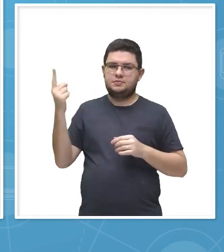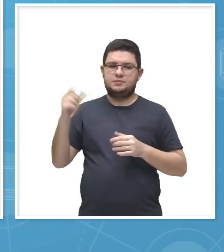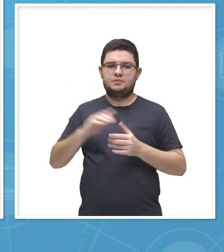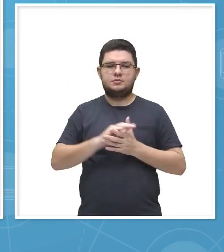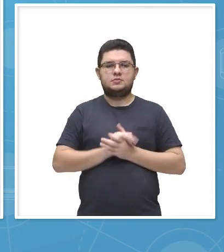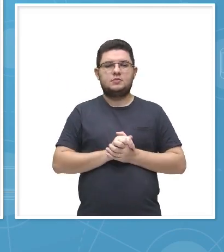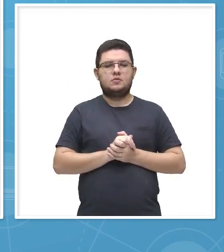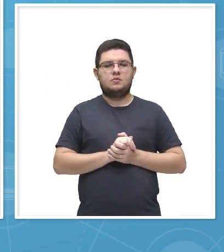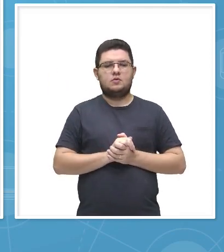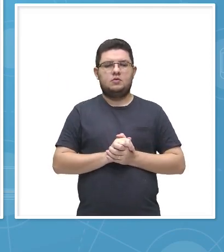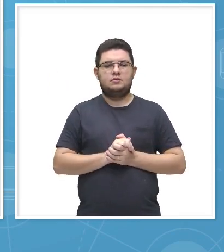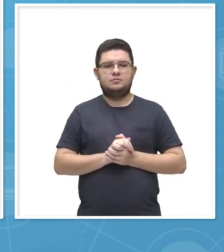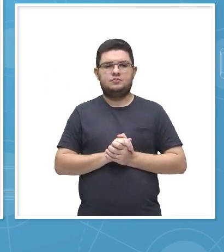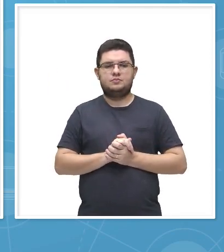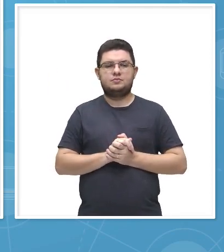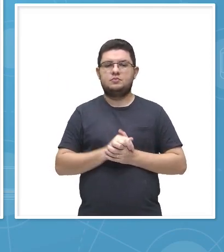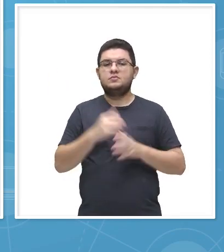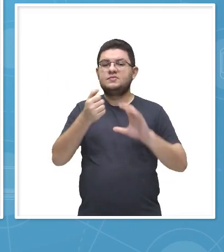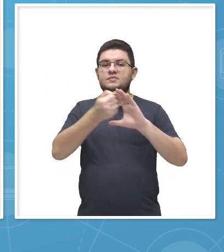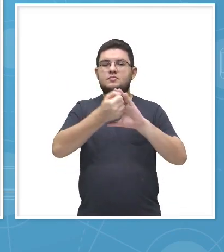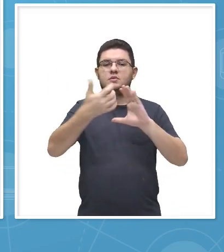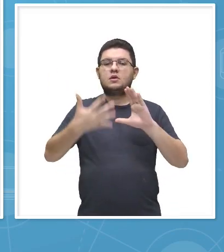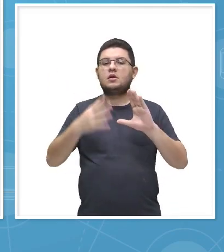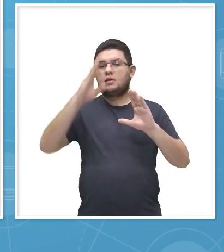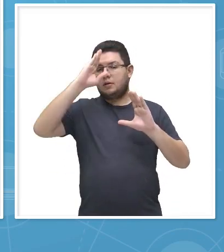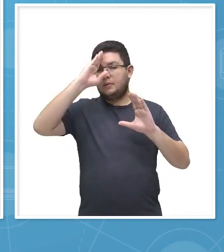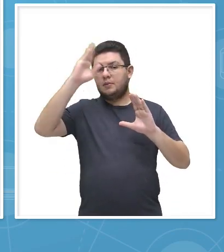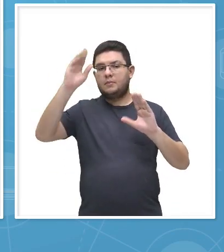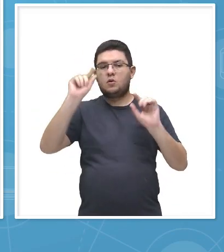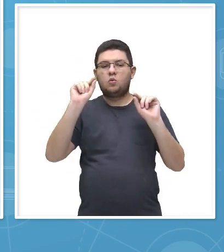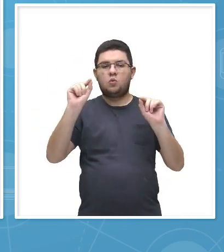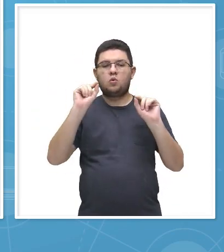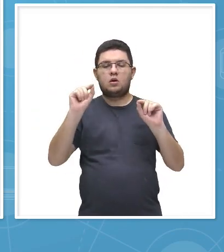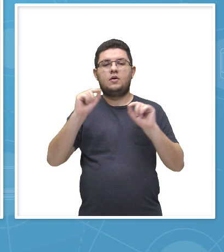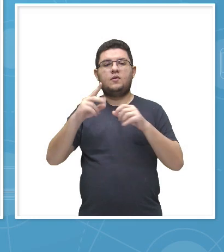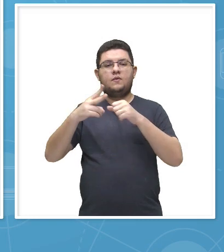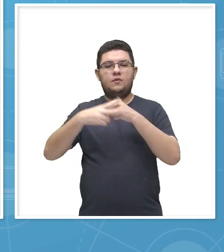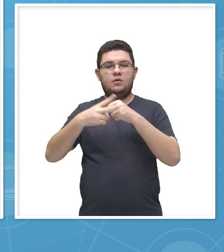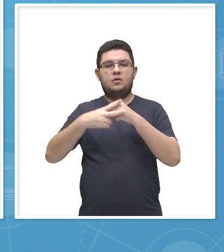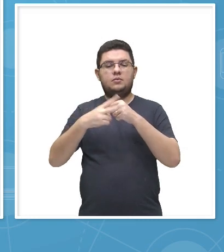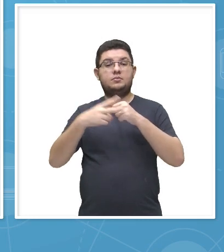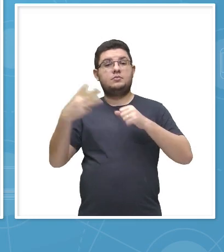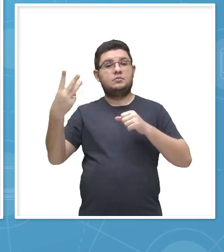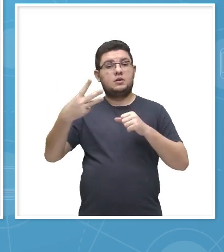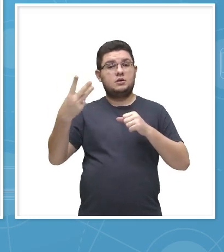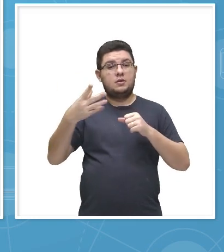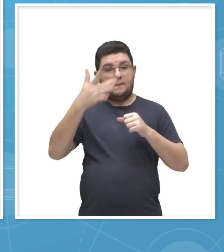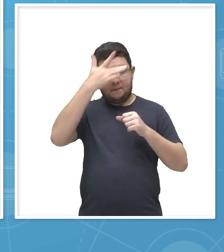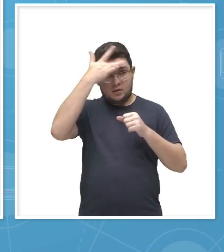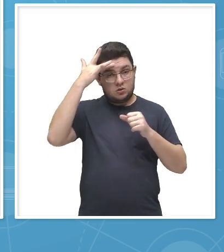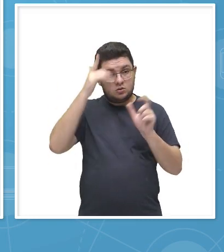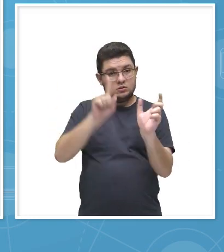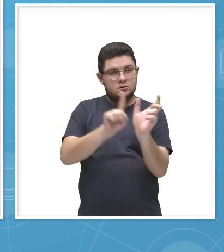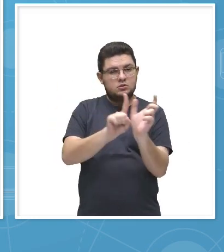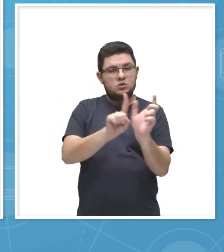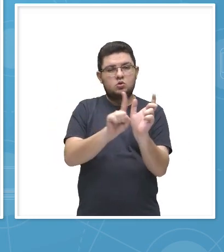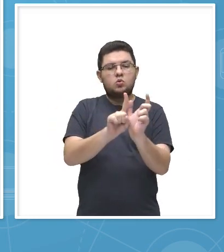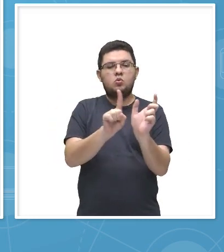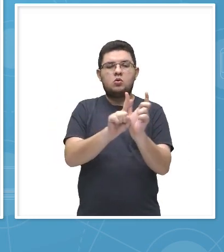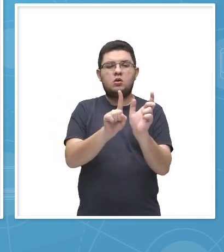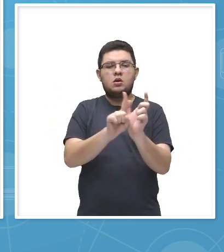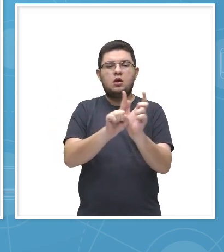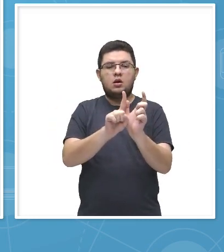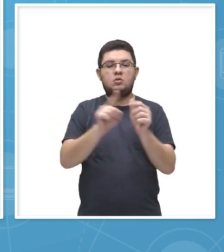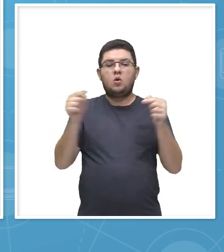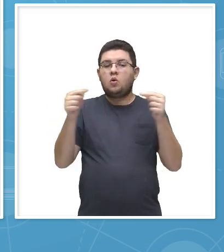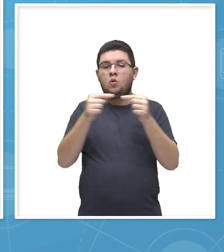e olha lá a característica principal dos verbos na terceira pessoa do singular Simple Present está na